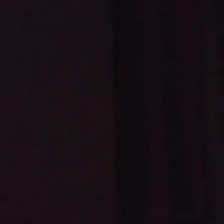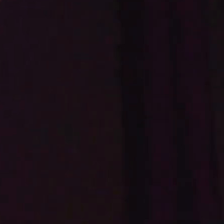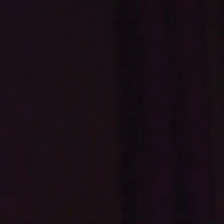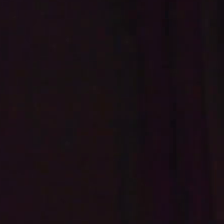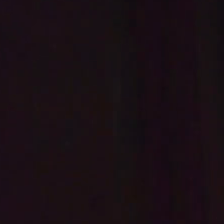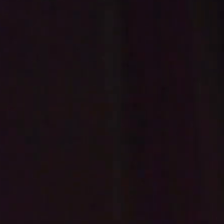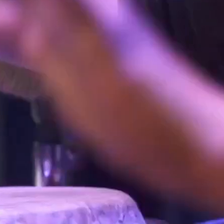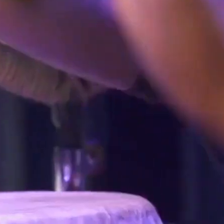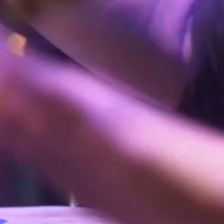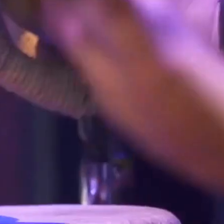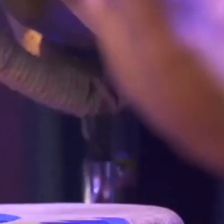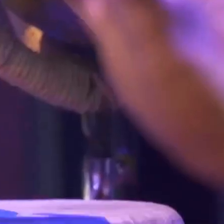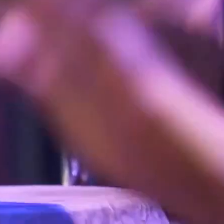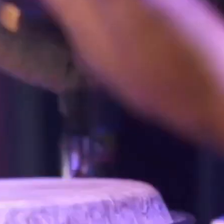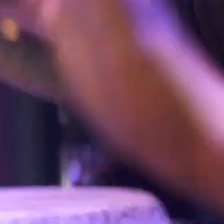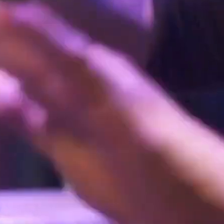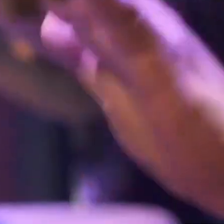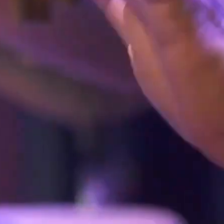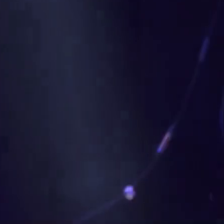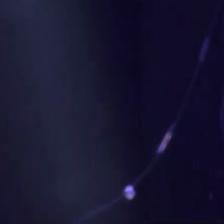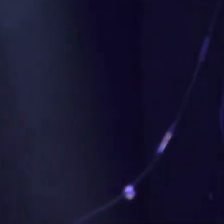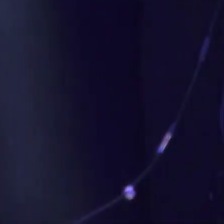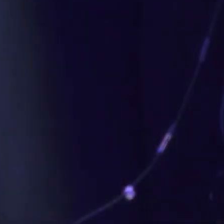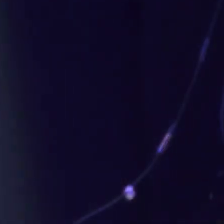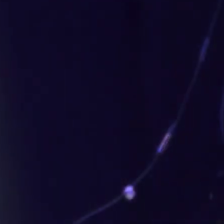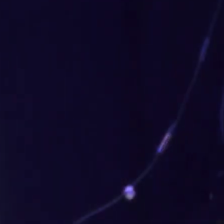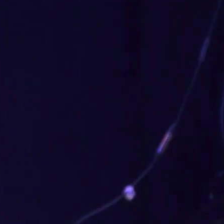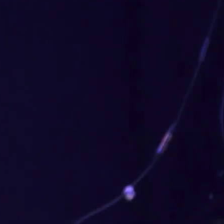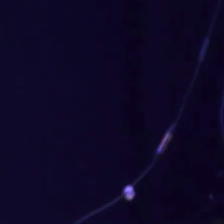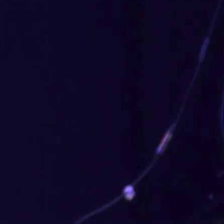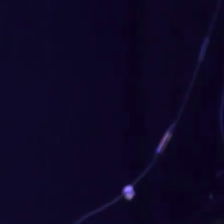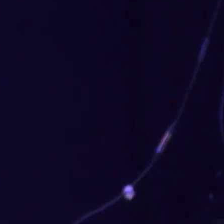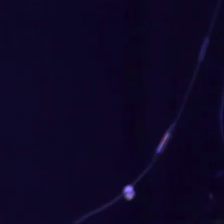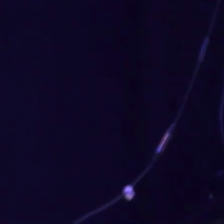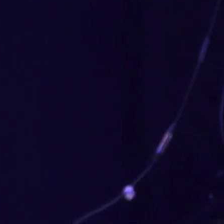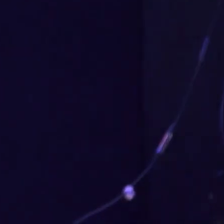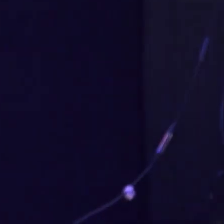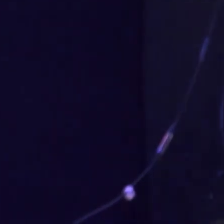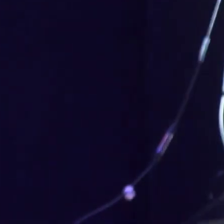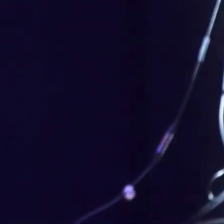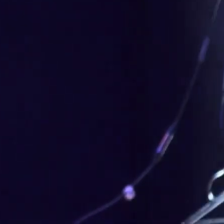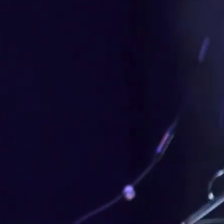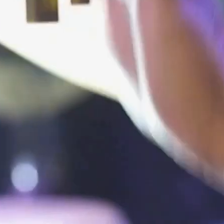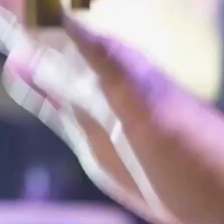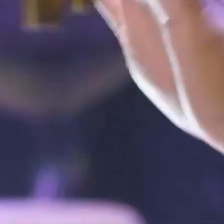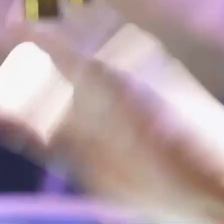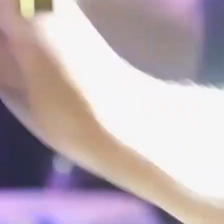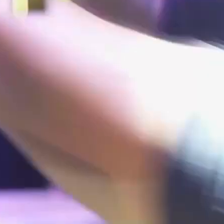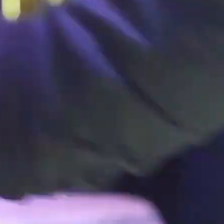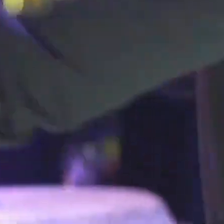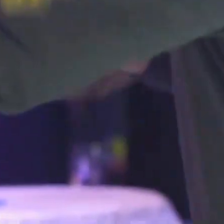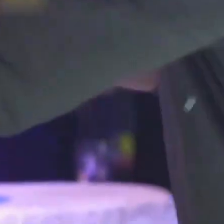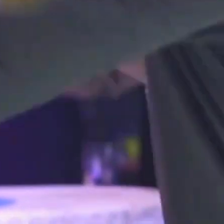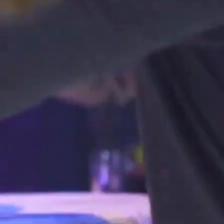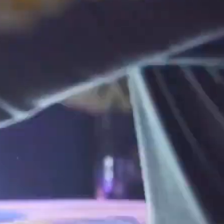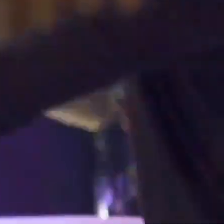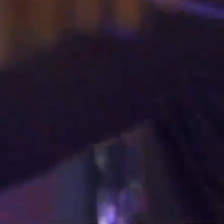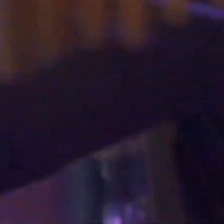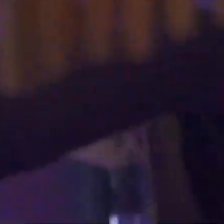demais. Pega sumano, eu cresci a pulso, hoje vivo dos bicos na rampa do carro.